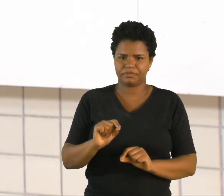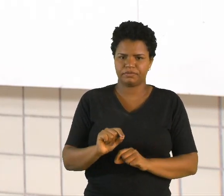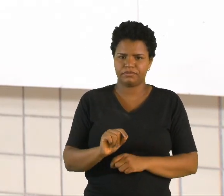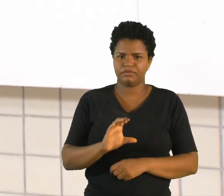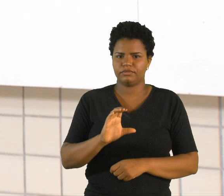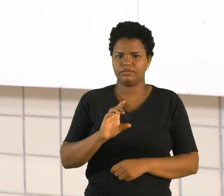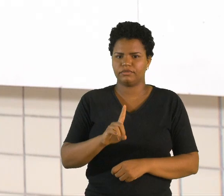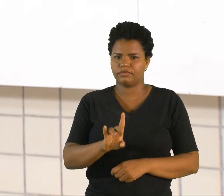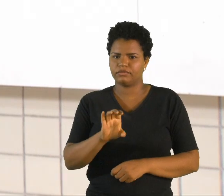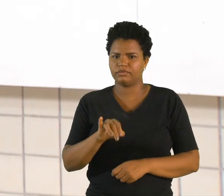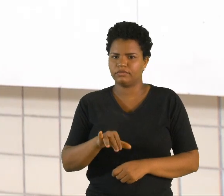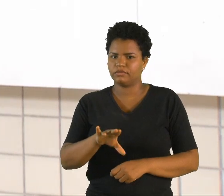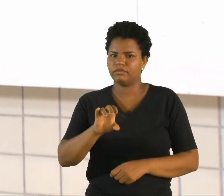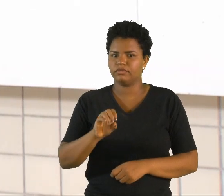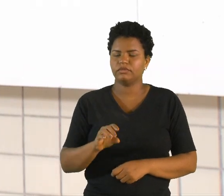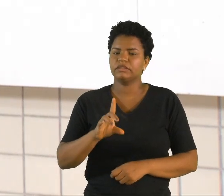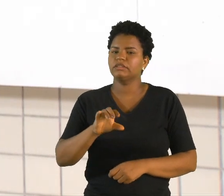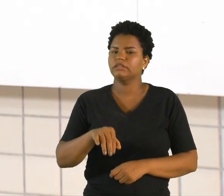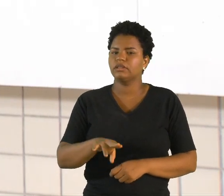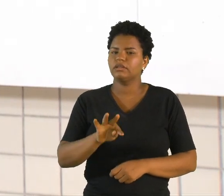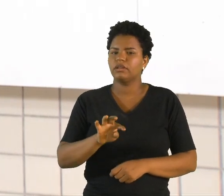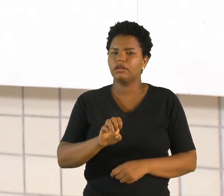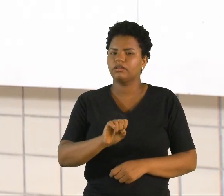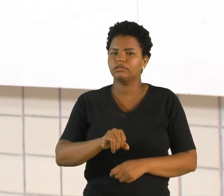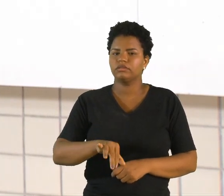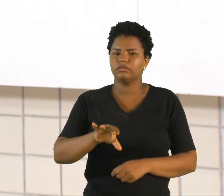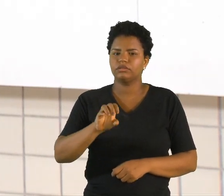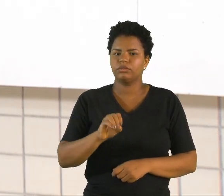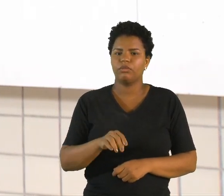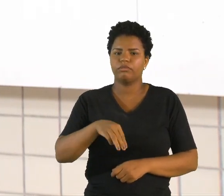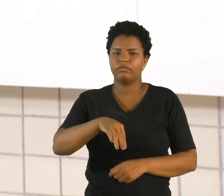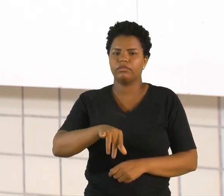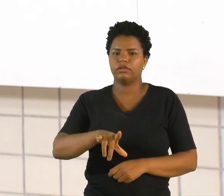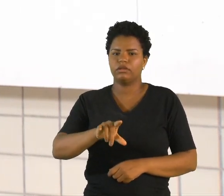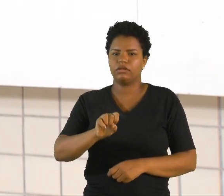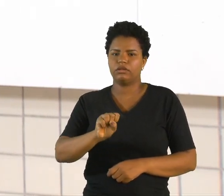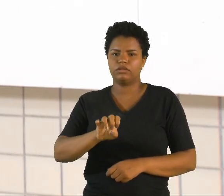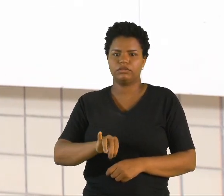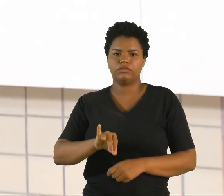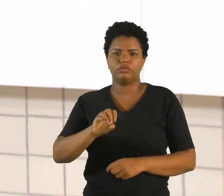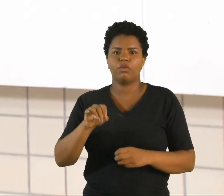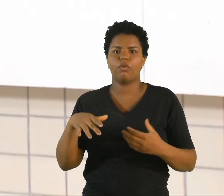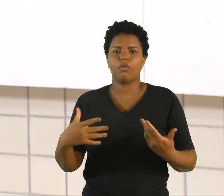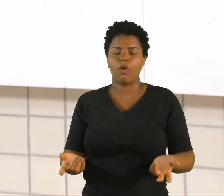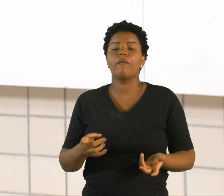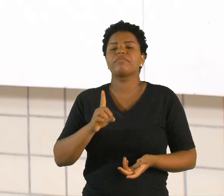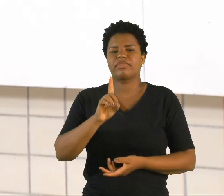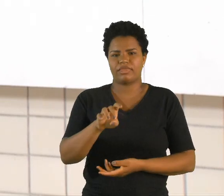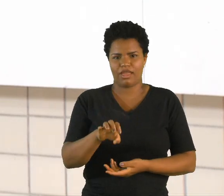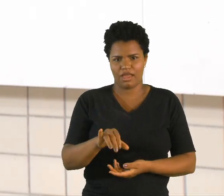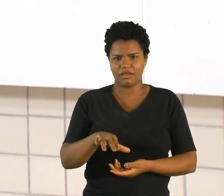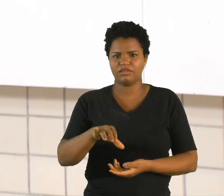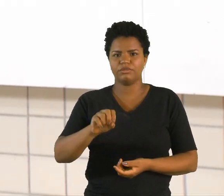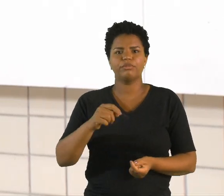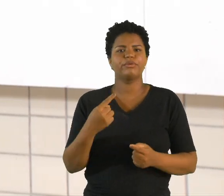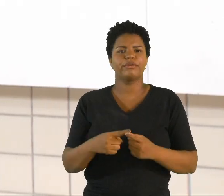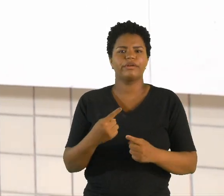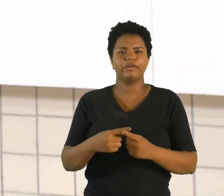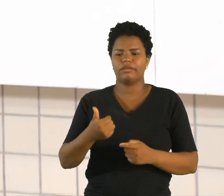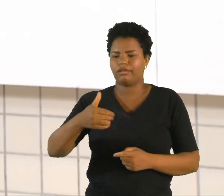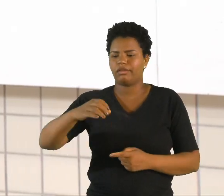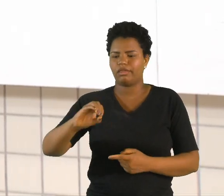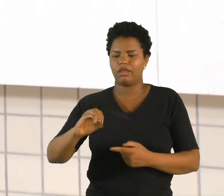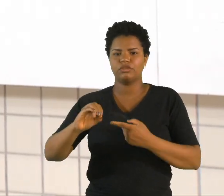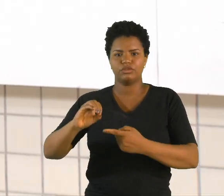milésimo? Décimo. Por quê? Porque eu relaciono ao 10 que tem só um zero. Agora o